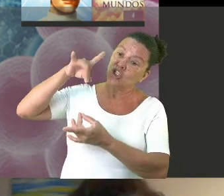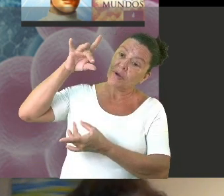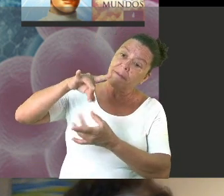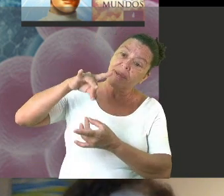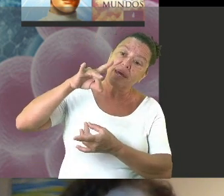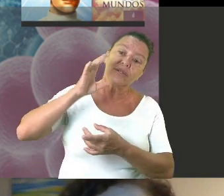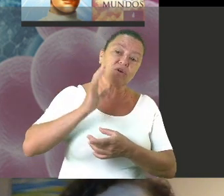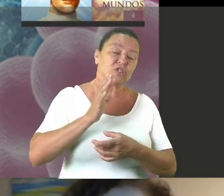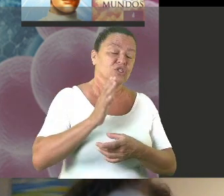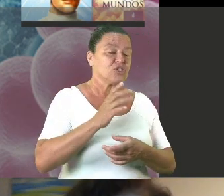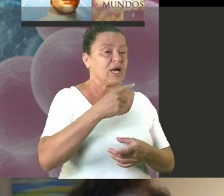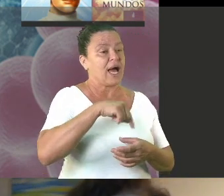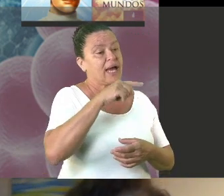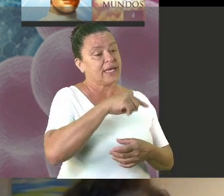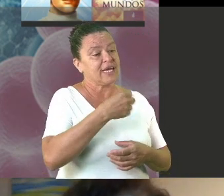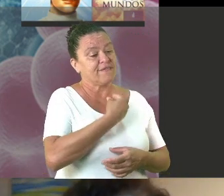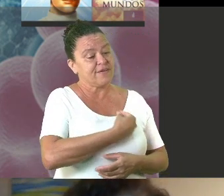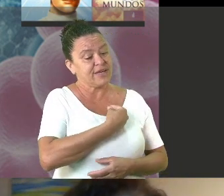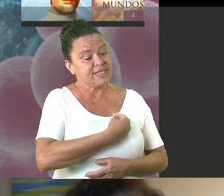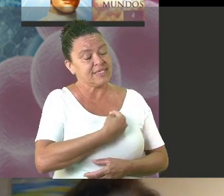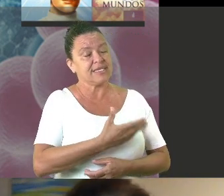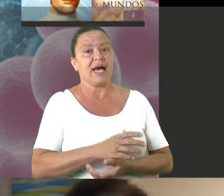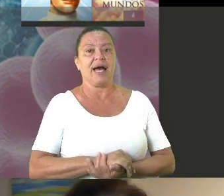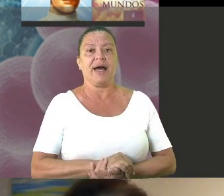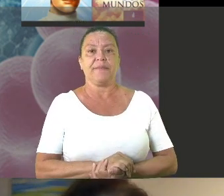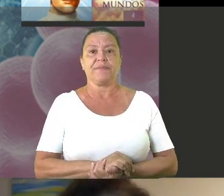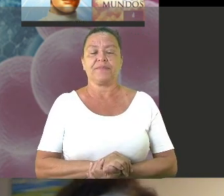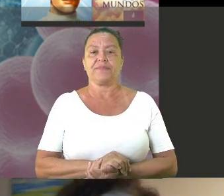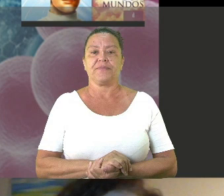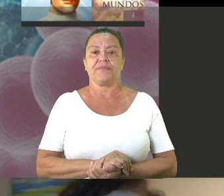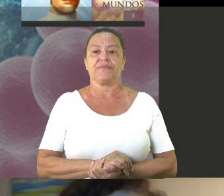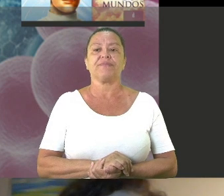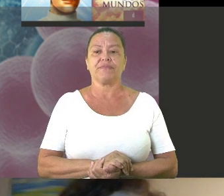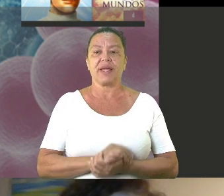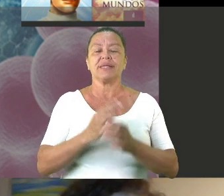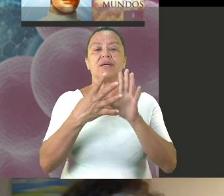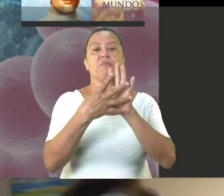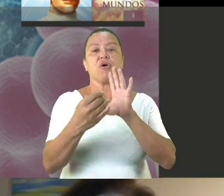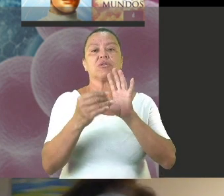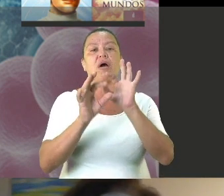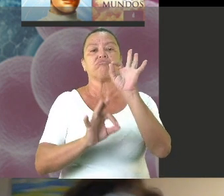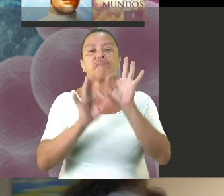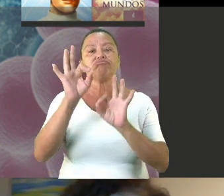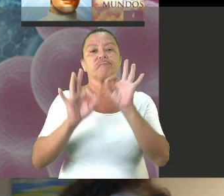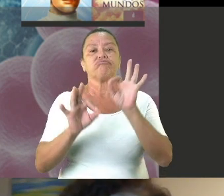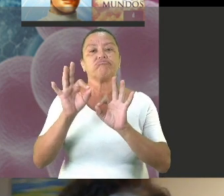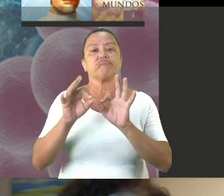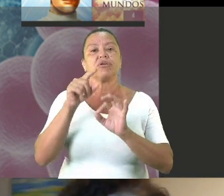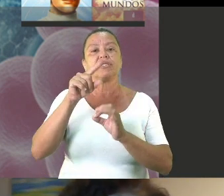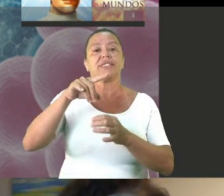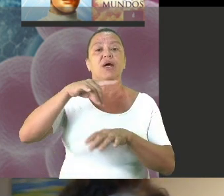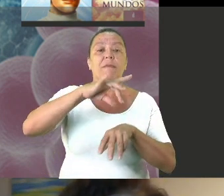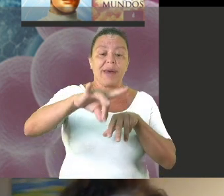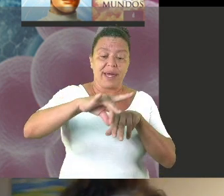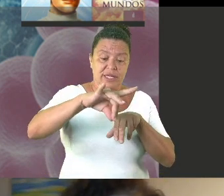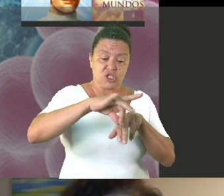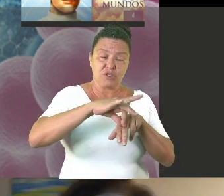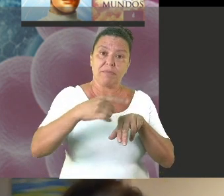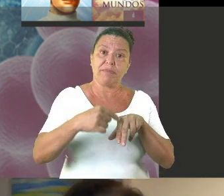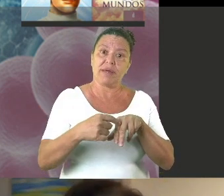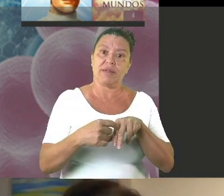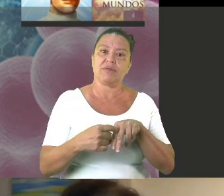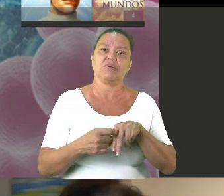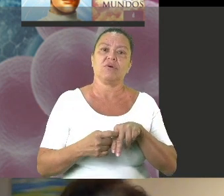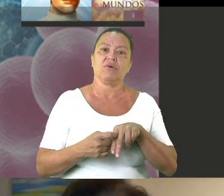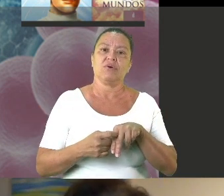encarnados, iremos vivenciar. Esse modelo organizador biológico é o nosso perispírito. Nós